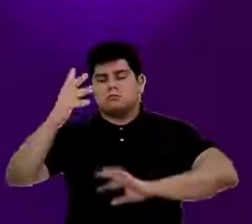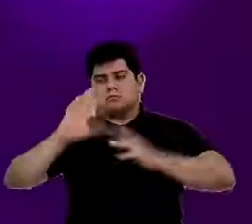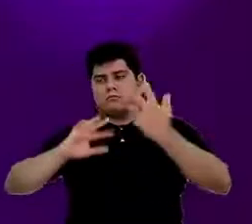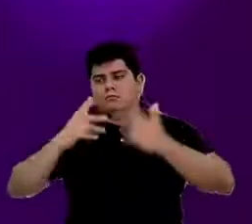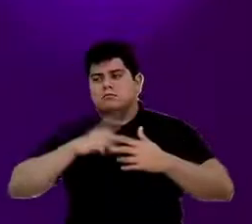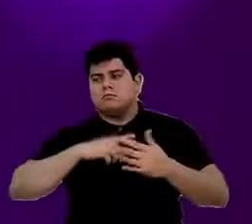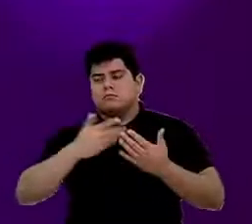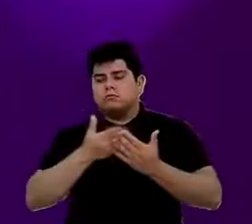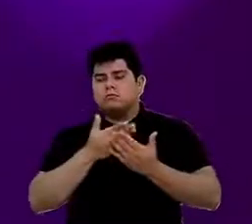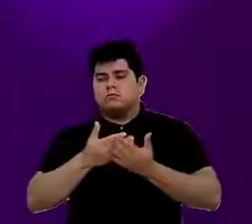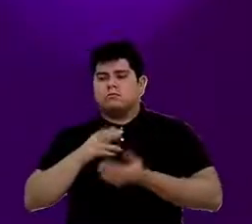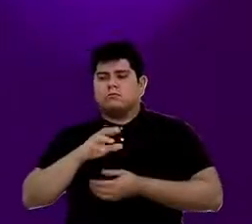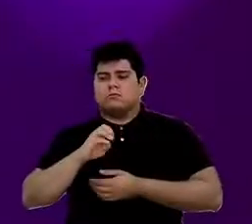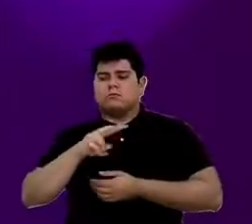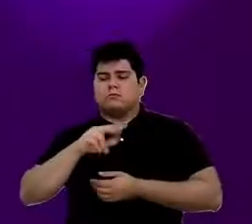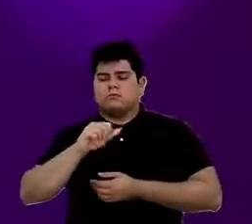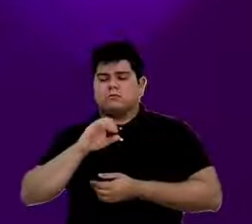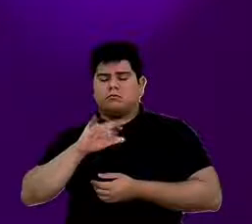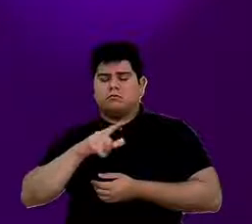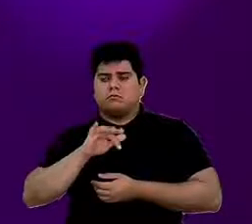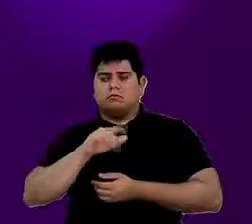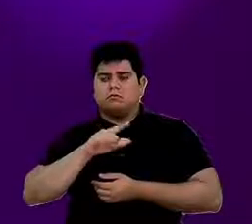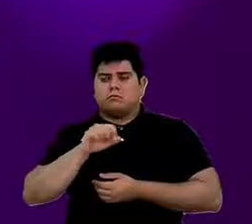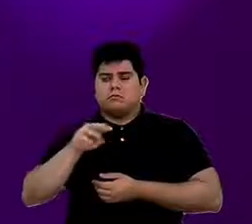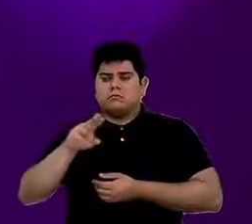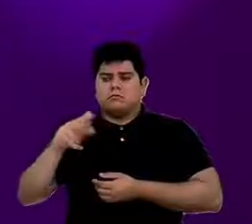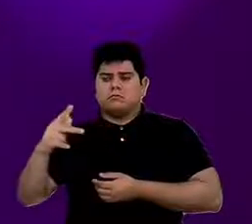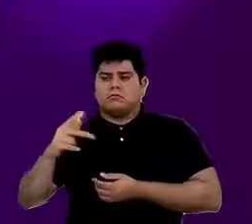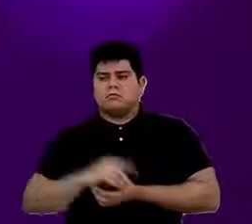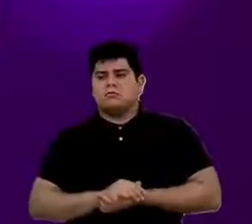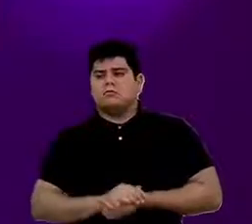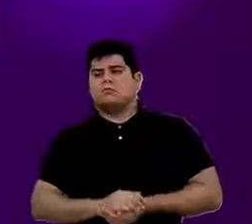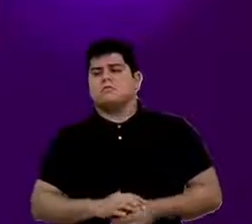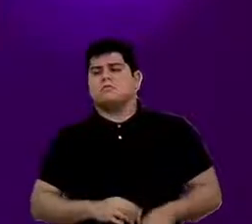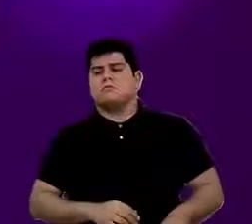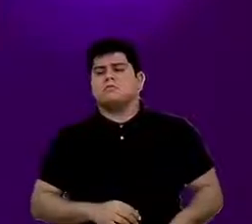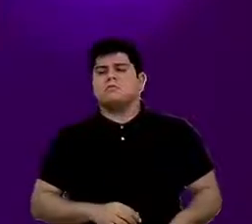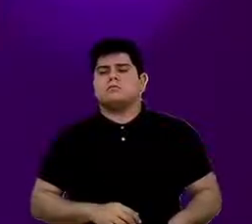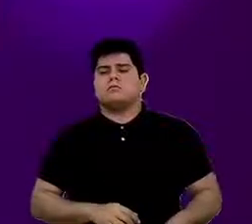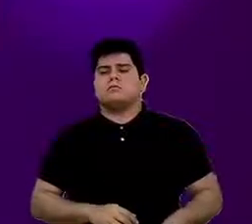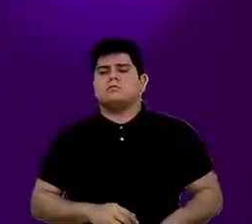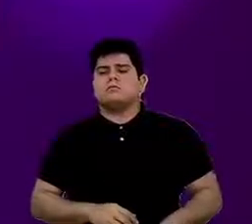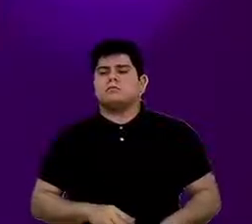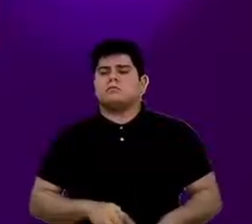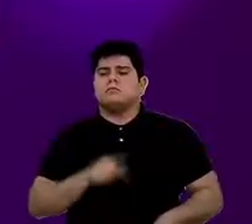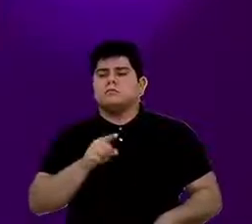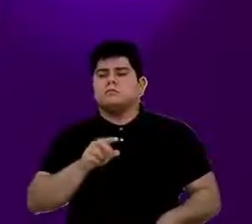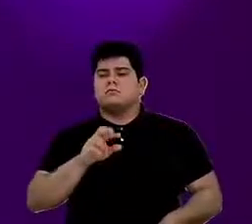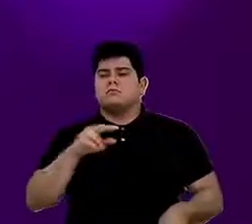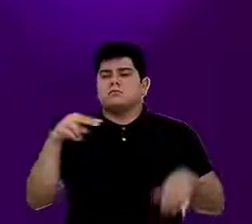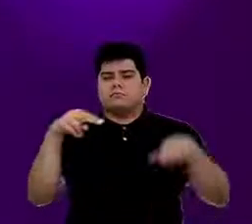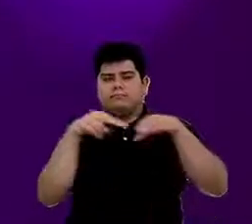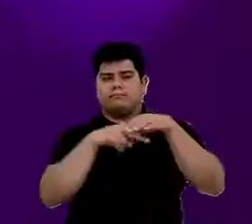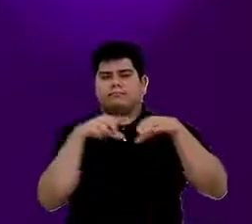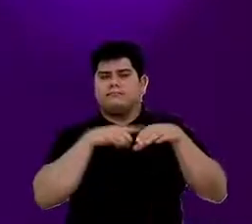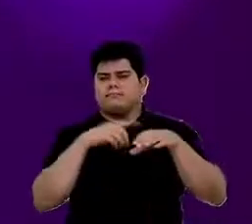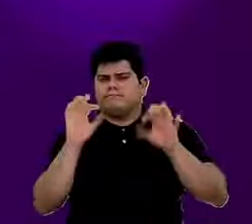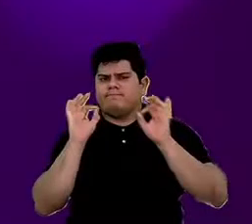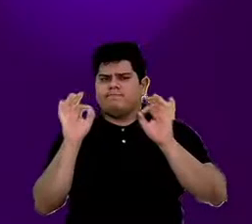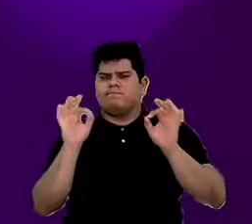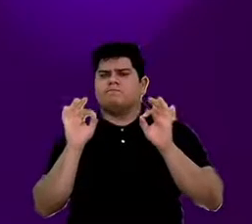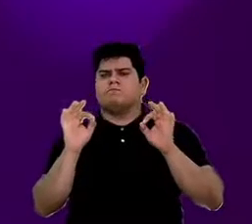custos e revascularização no follow-up. A ressonância ela tem uma excelente